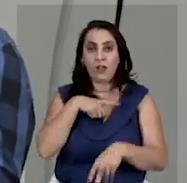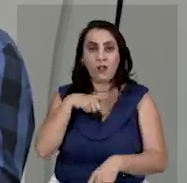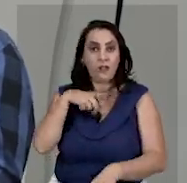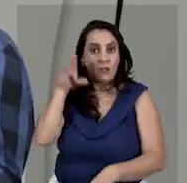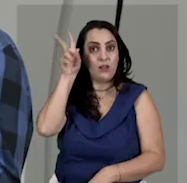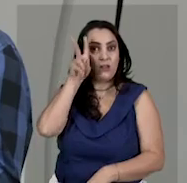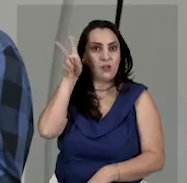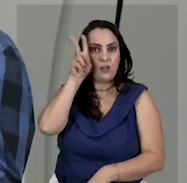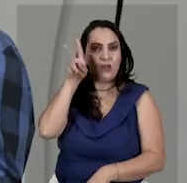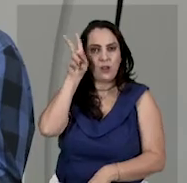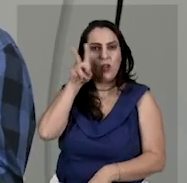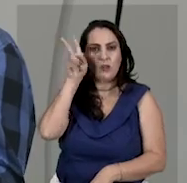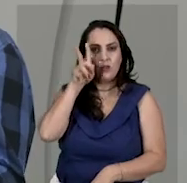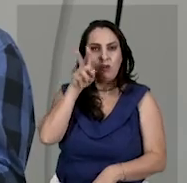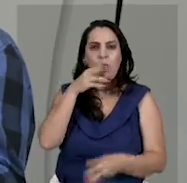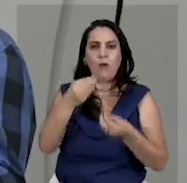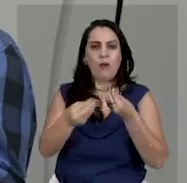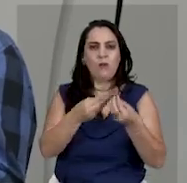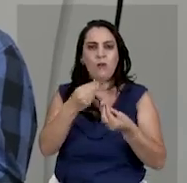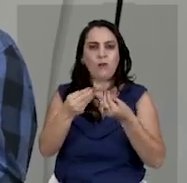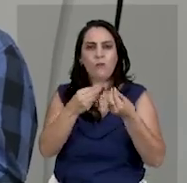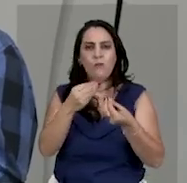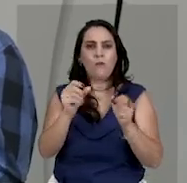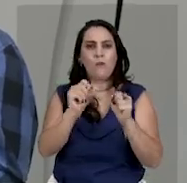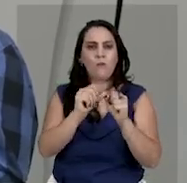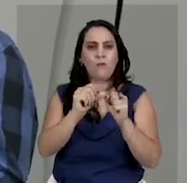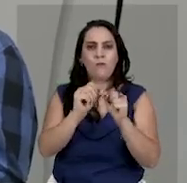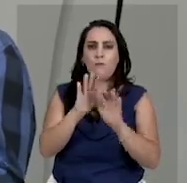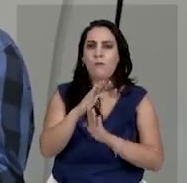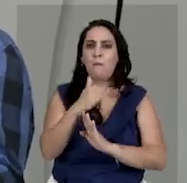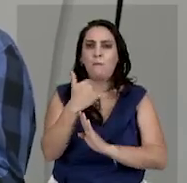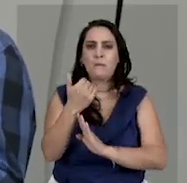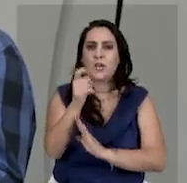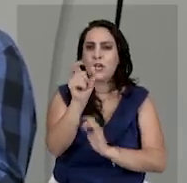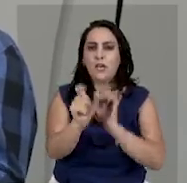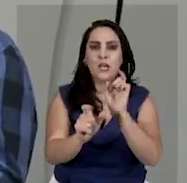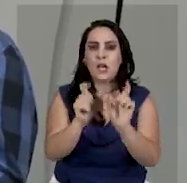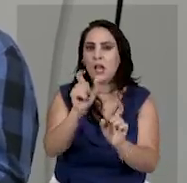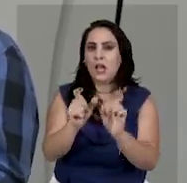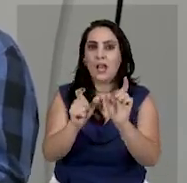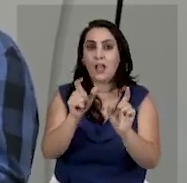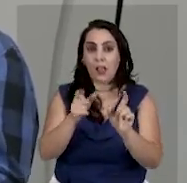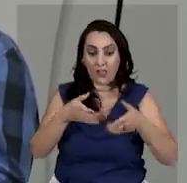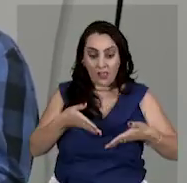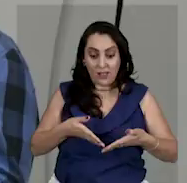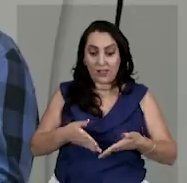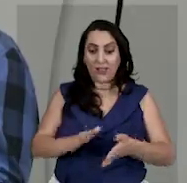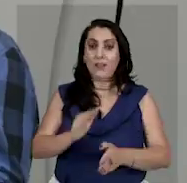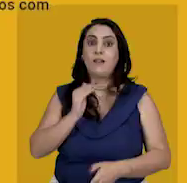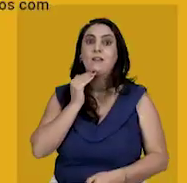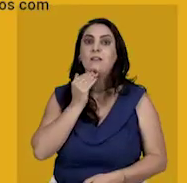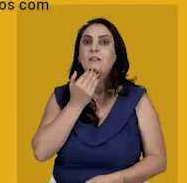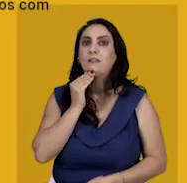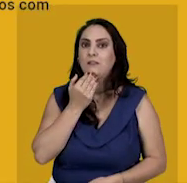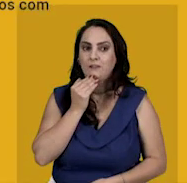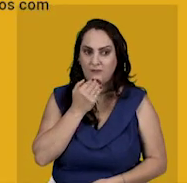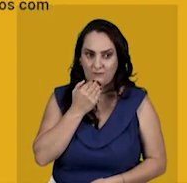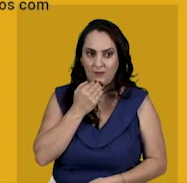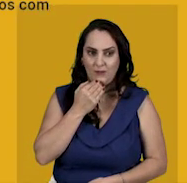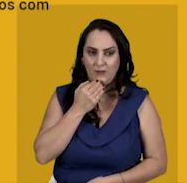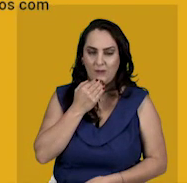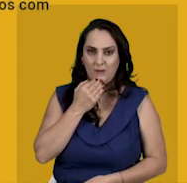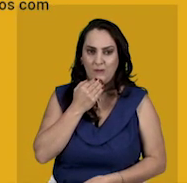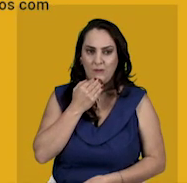de eliminação daqueles corpos que não são perfeitos. E as pessoas surdas, elas passam por isso. E a